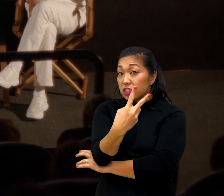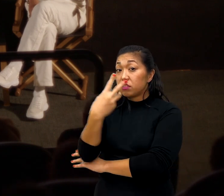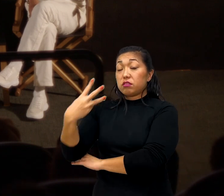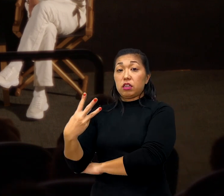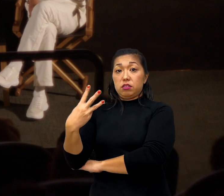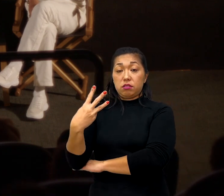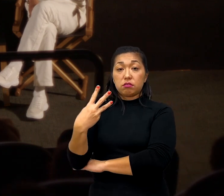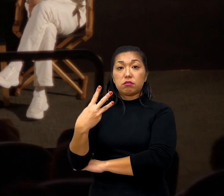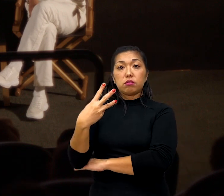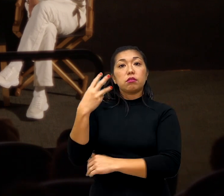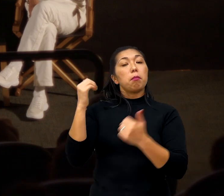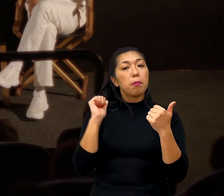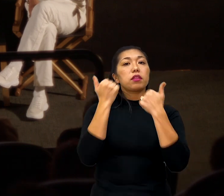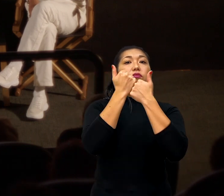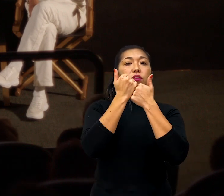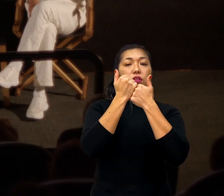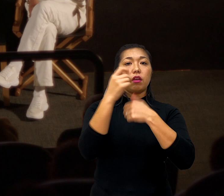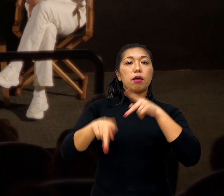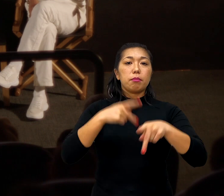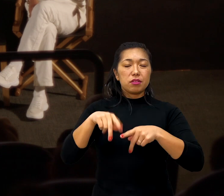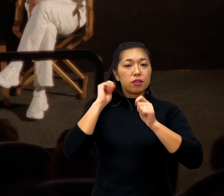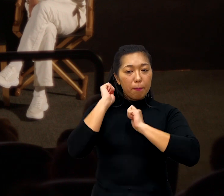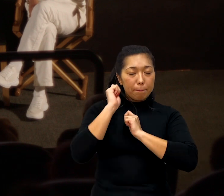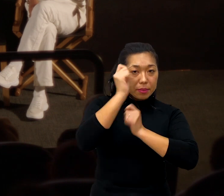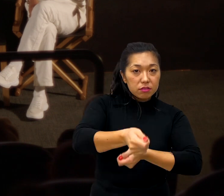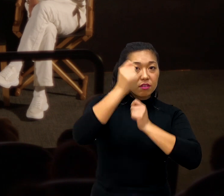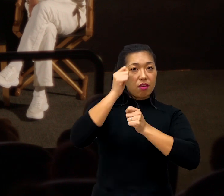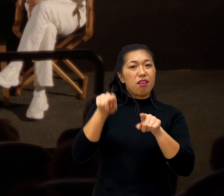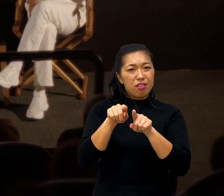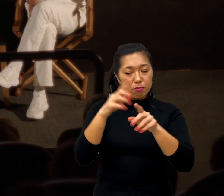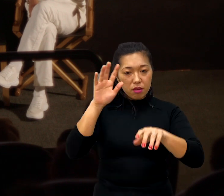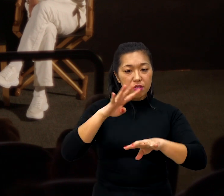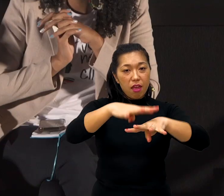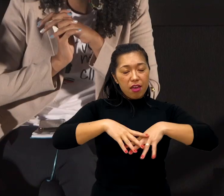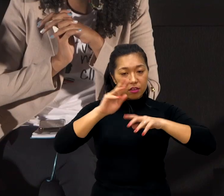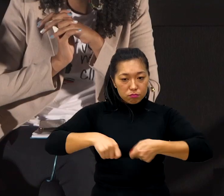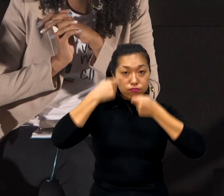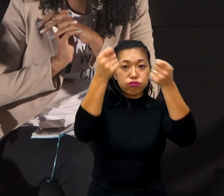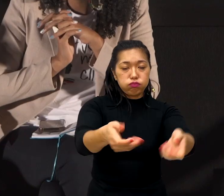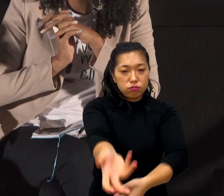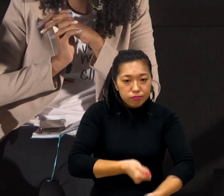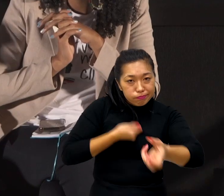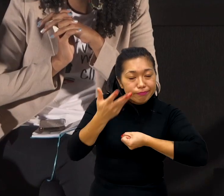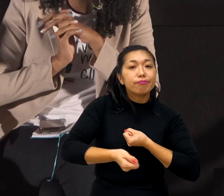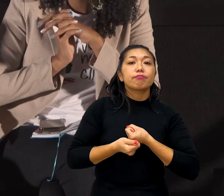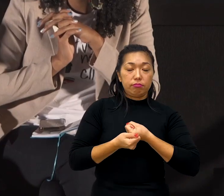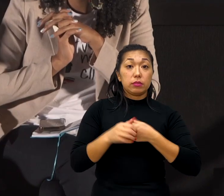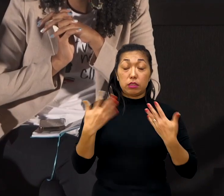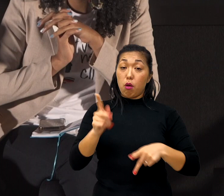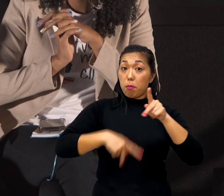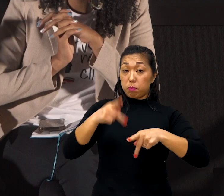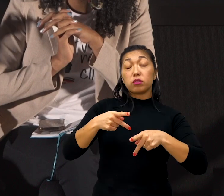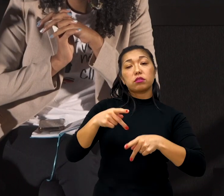2023, para defender a sua comunidade pesqueira e marisqueira. Então, assim, a população lá